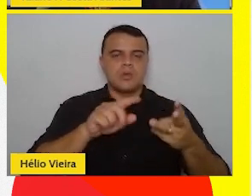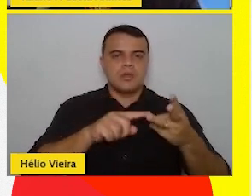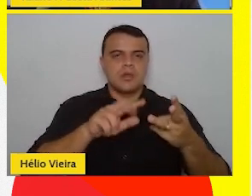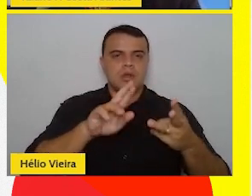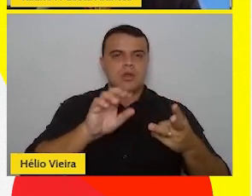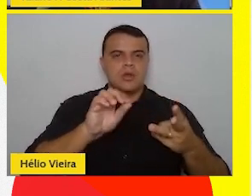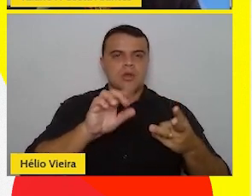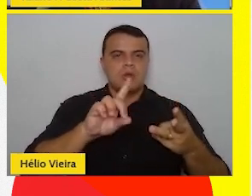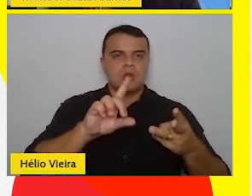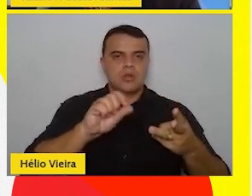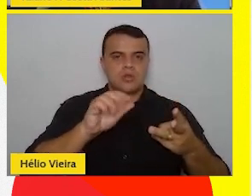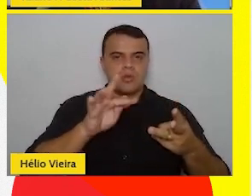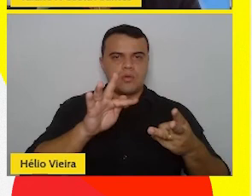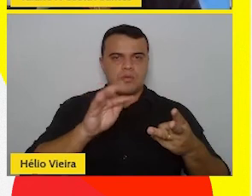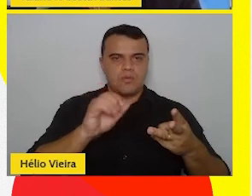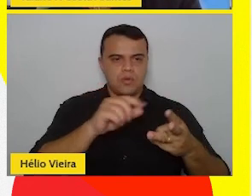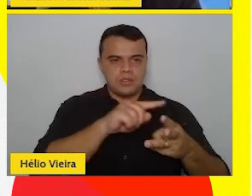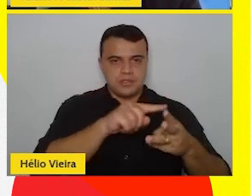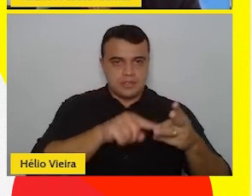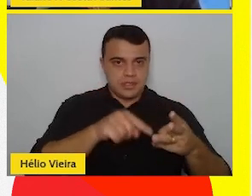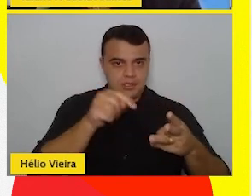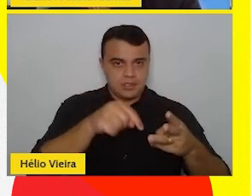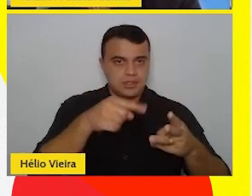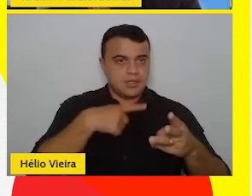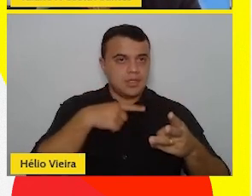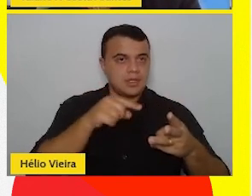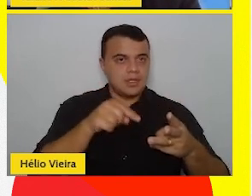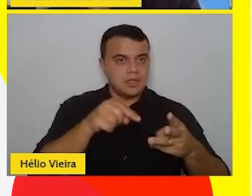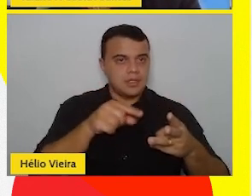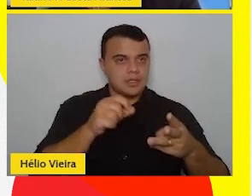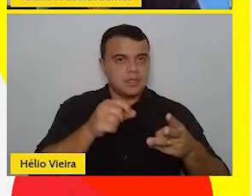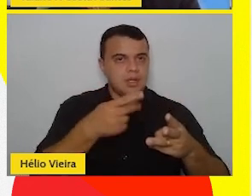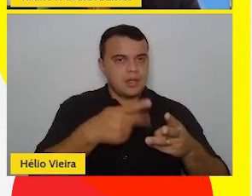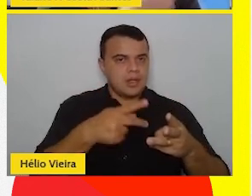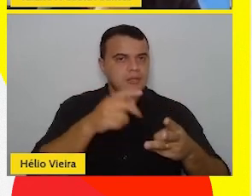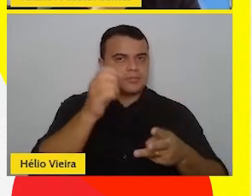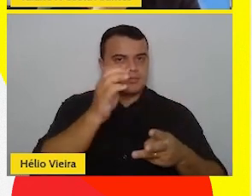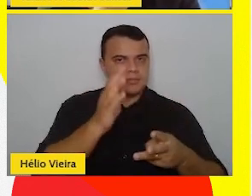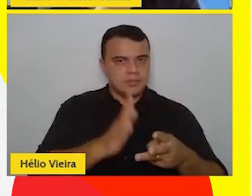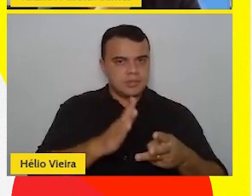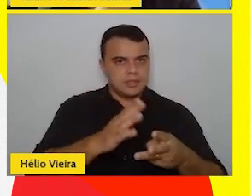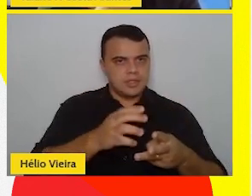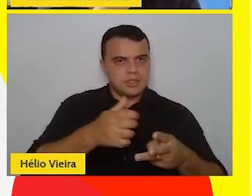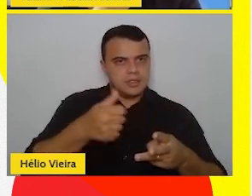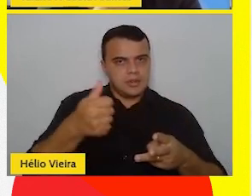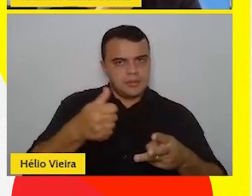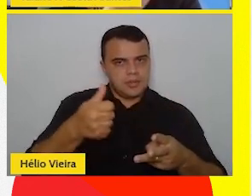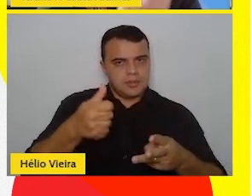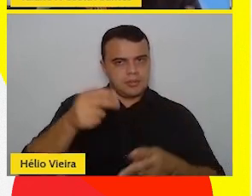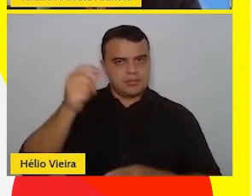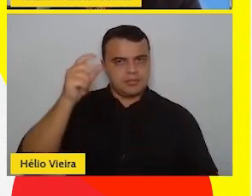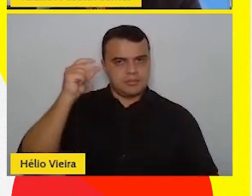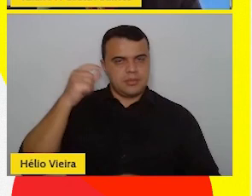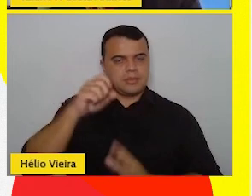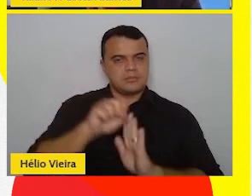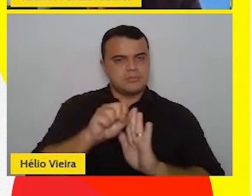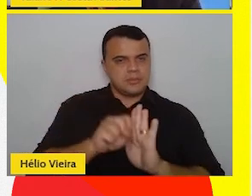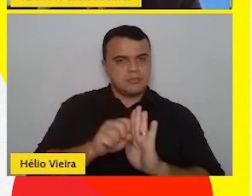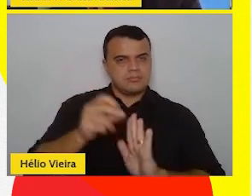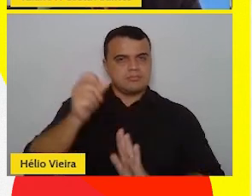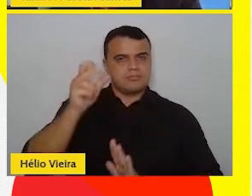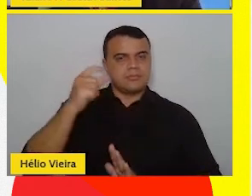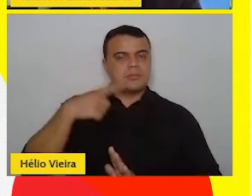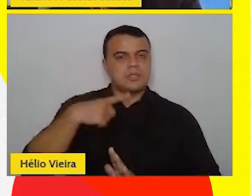o Rodolfo Chambelend, são artistas brasileiros da Primeira República que trabalham